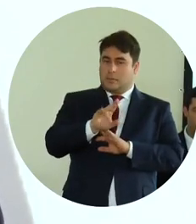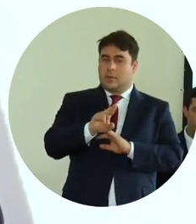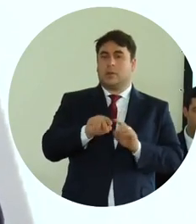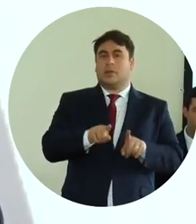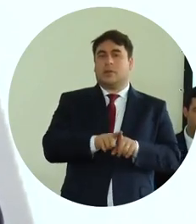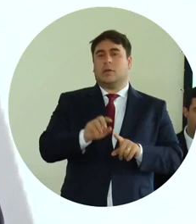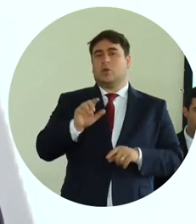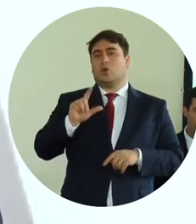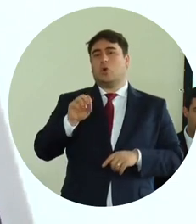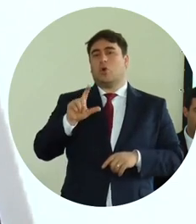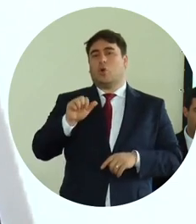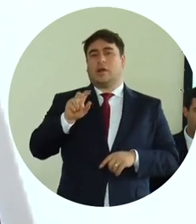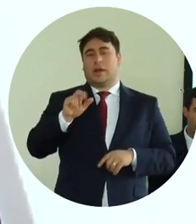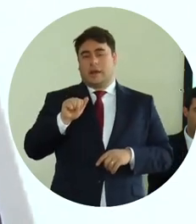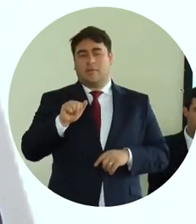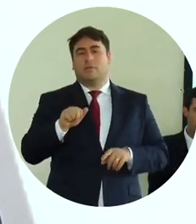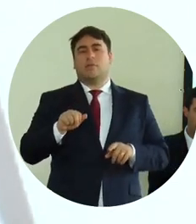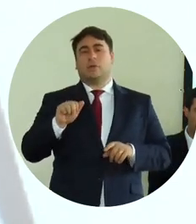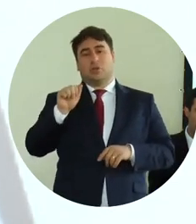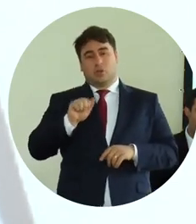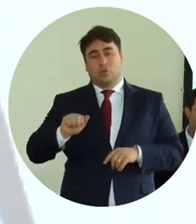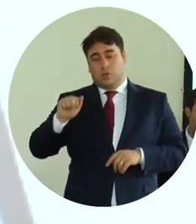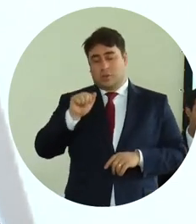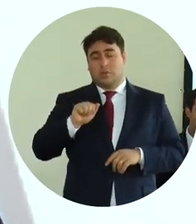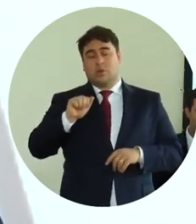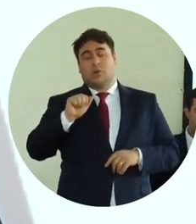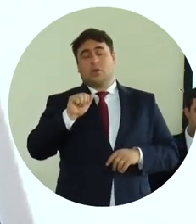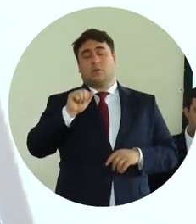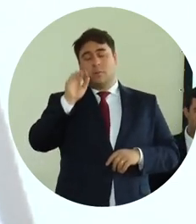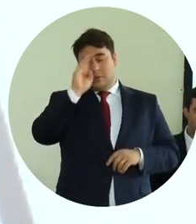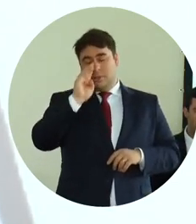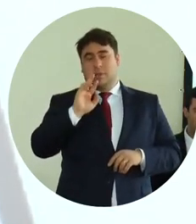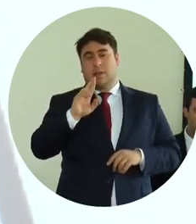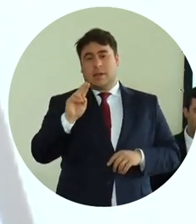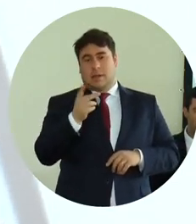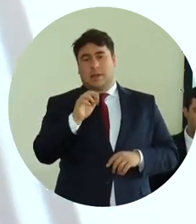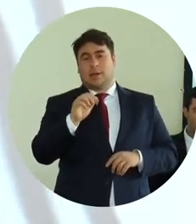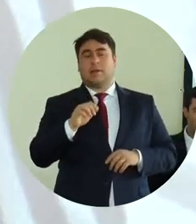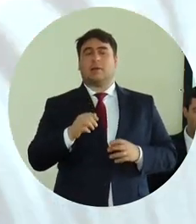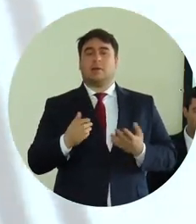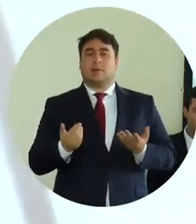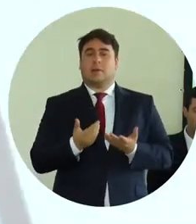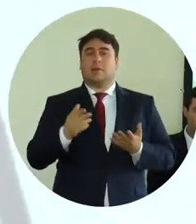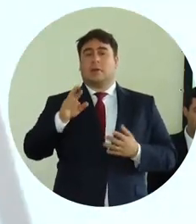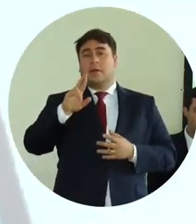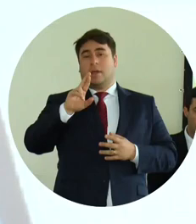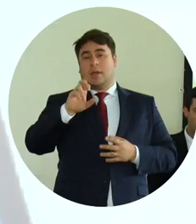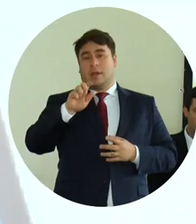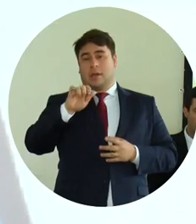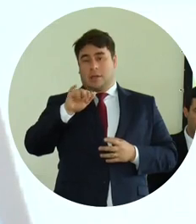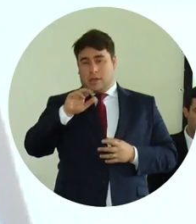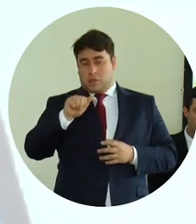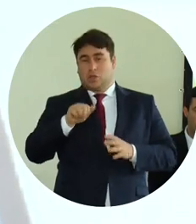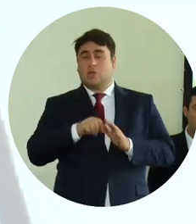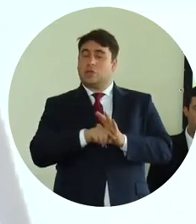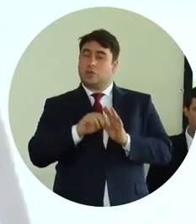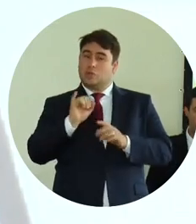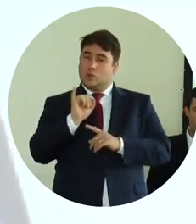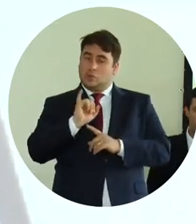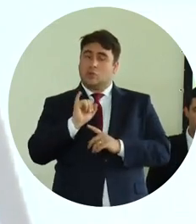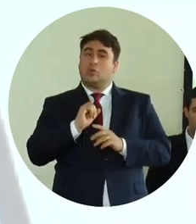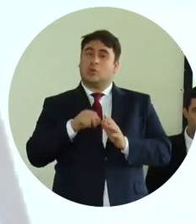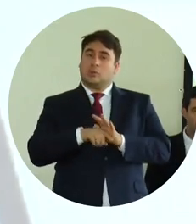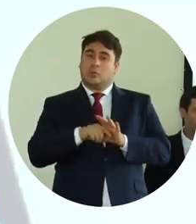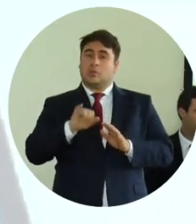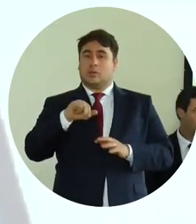Associação Brasileira de Recursos Humanos, ABRH Brasil. Regina Madaloso, do Instituto de Ensino e Pesquisa,